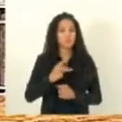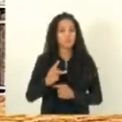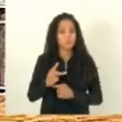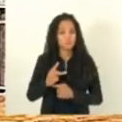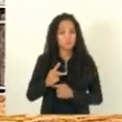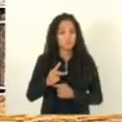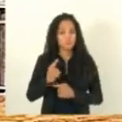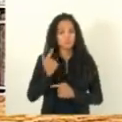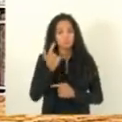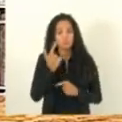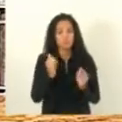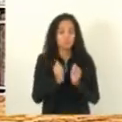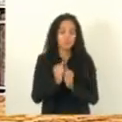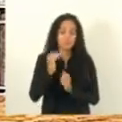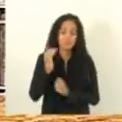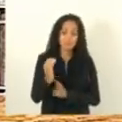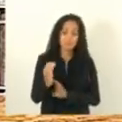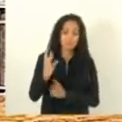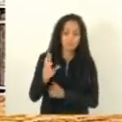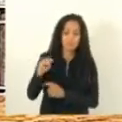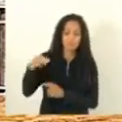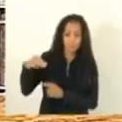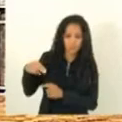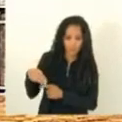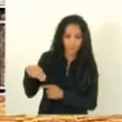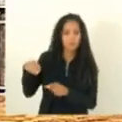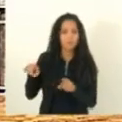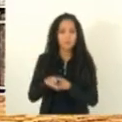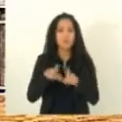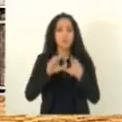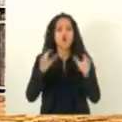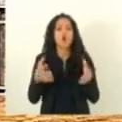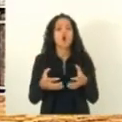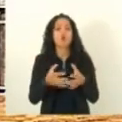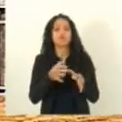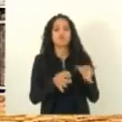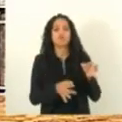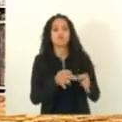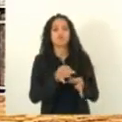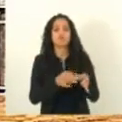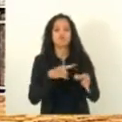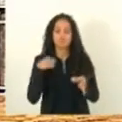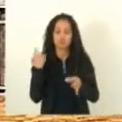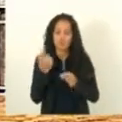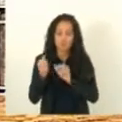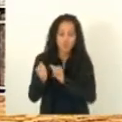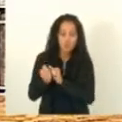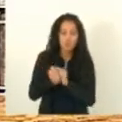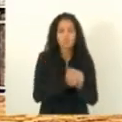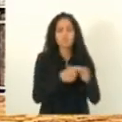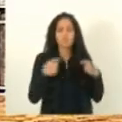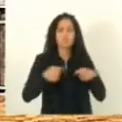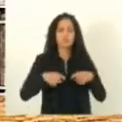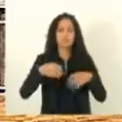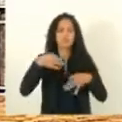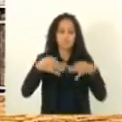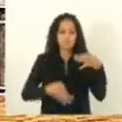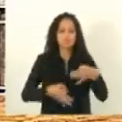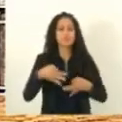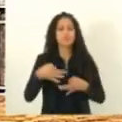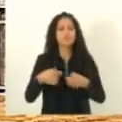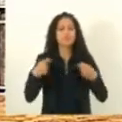com o CRM, com esta casa, com a Comissão de Justiça, nós precisamos de justiça, nós